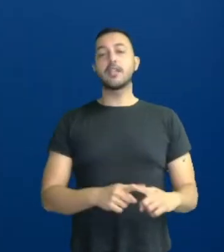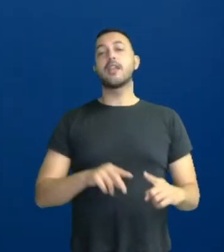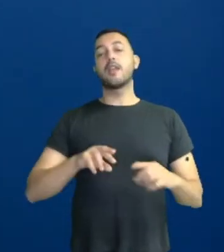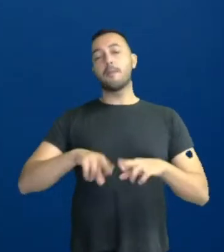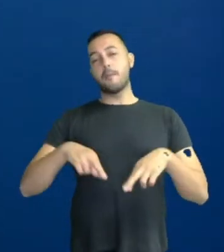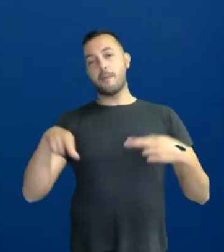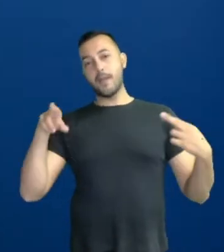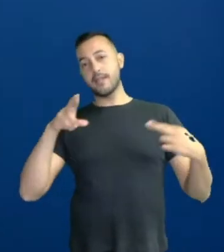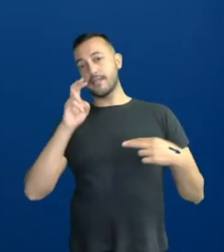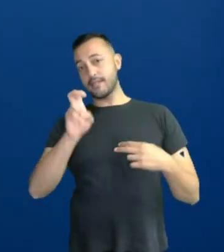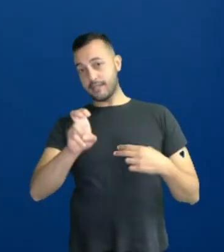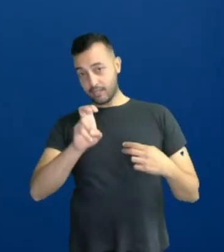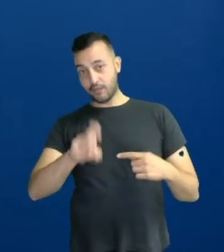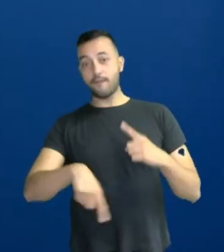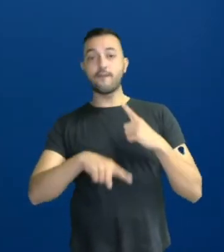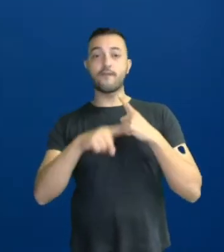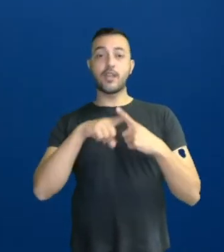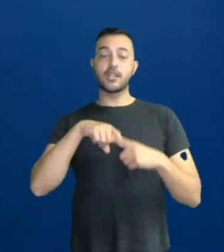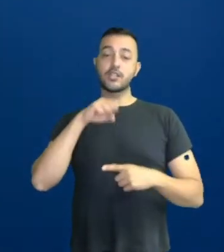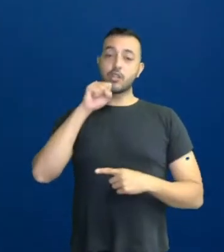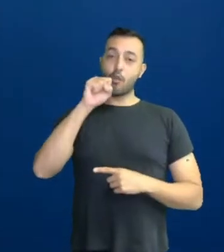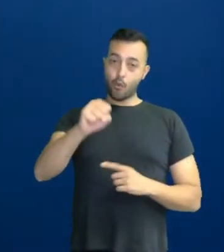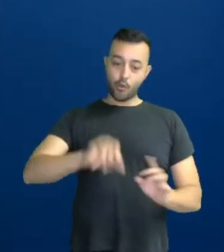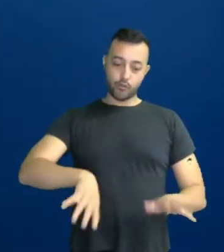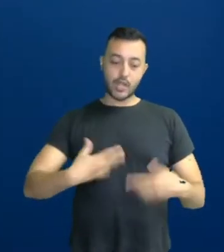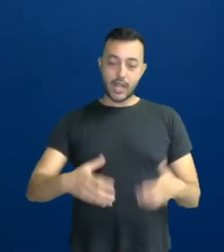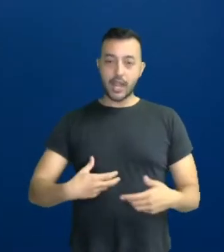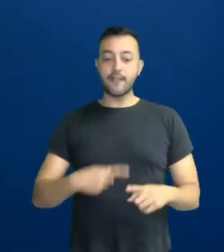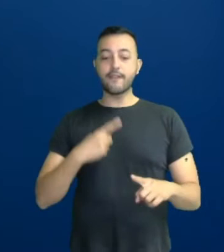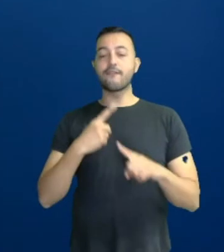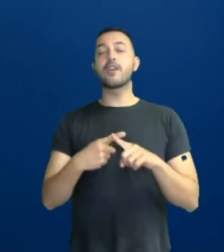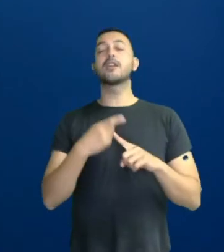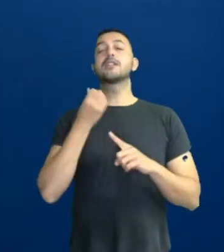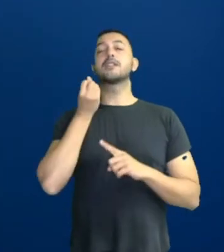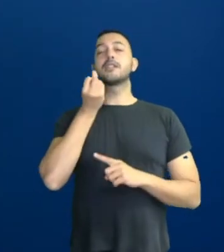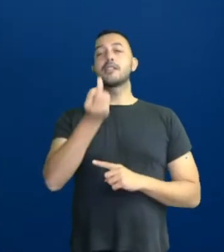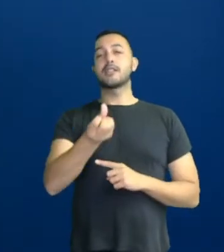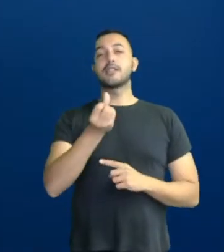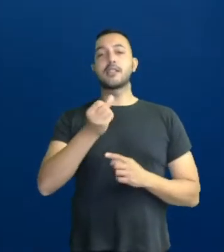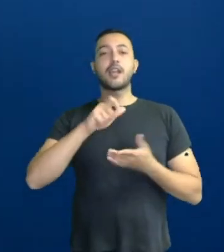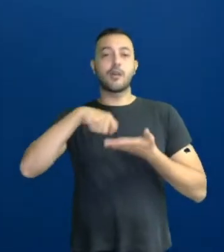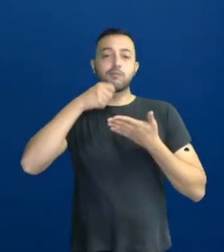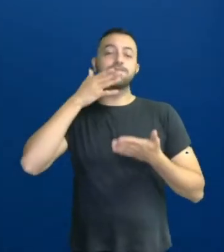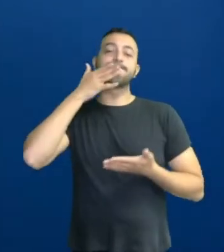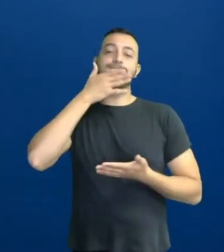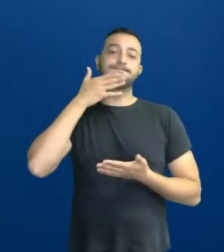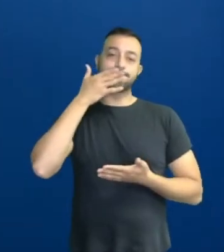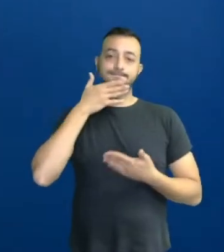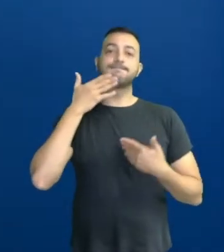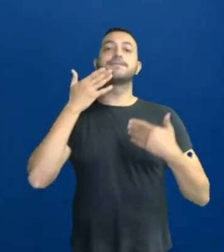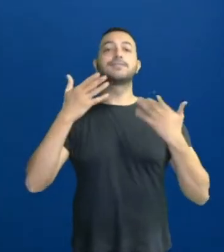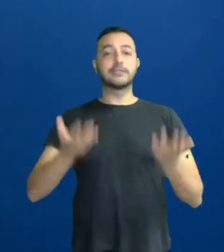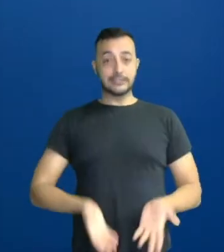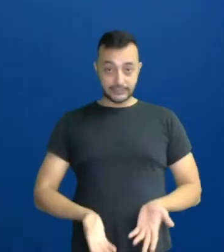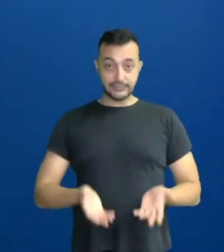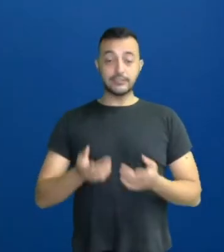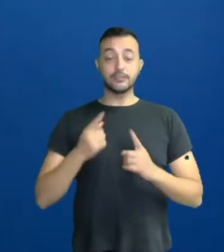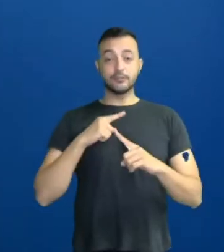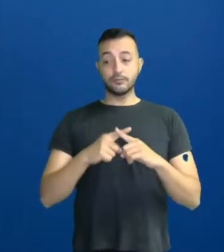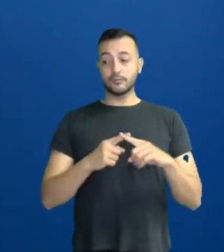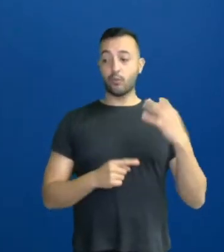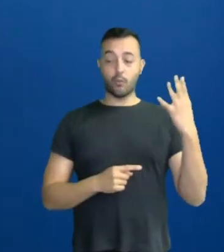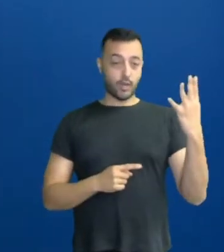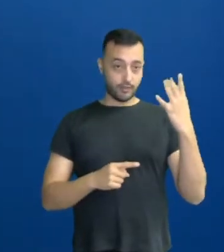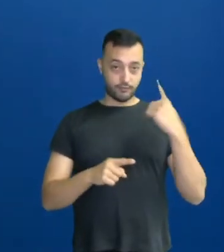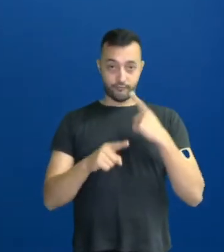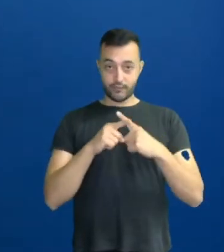de massa, vezes 8 da salada e vezes 6 de sobremesa. Ok? Então, você vai multiplicar o quê?